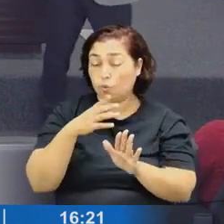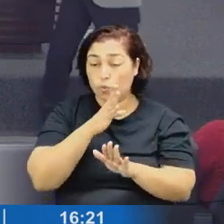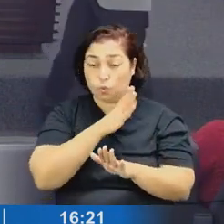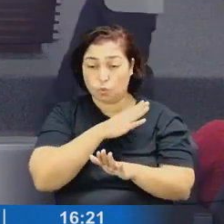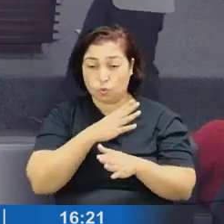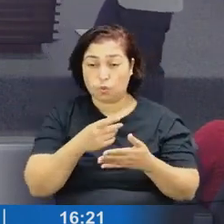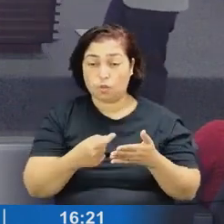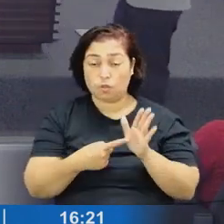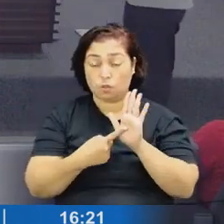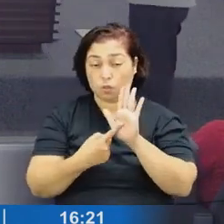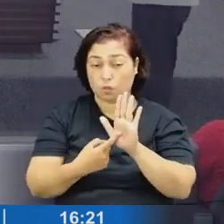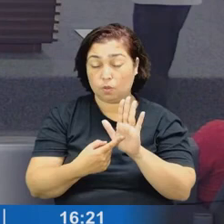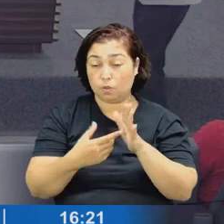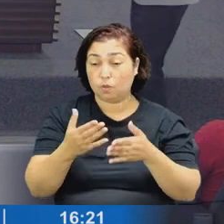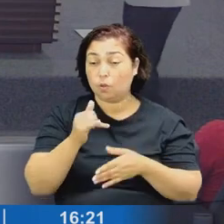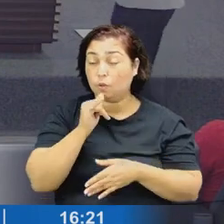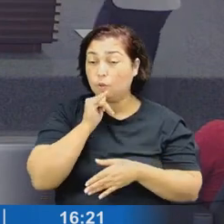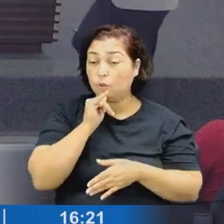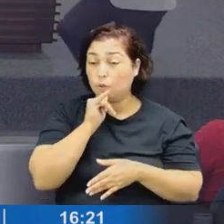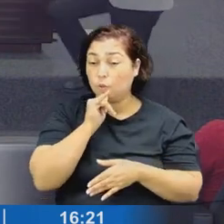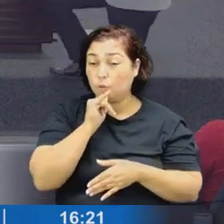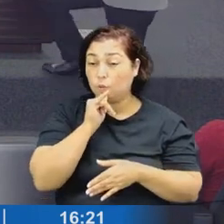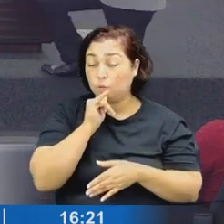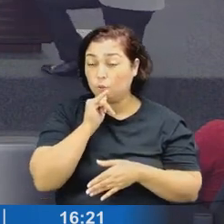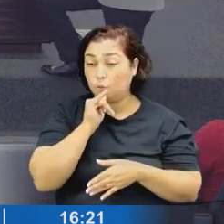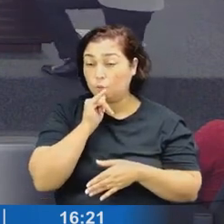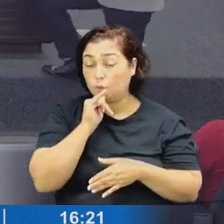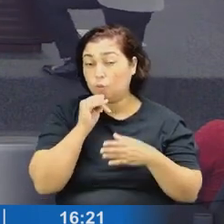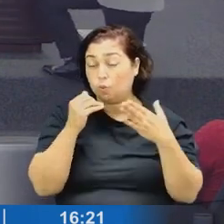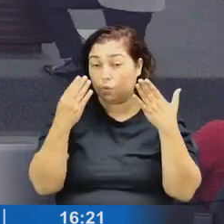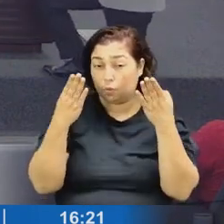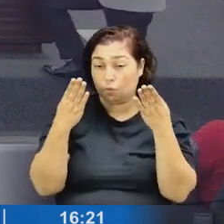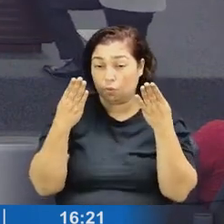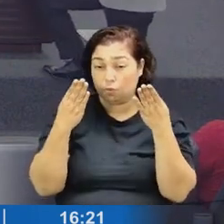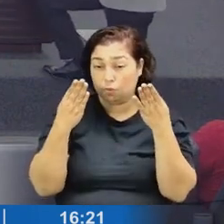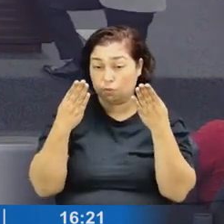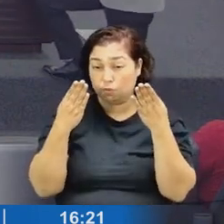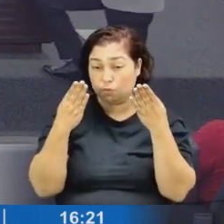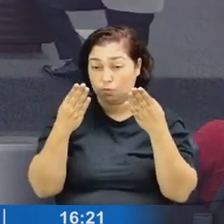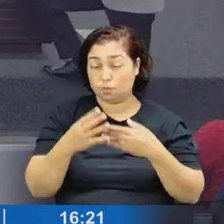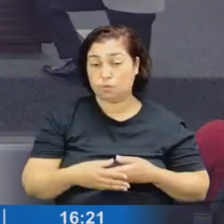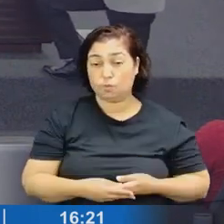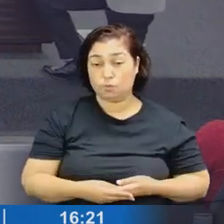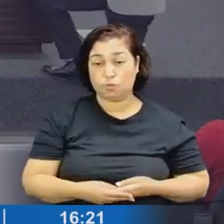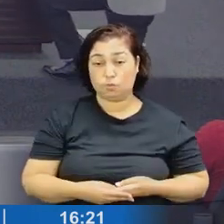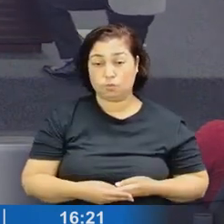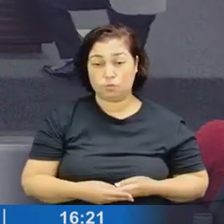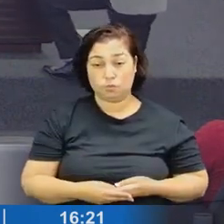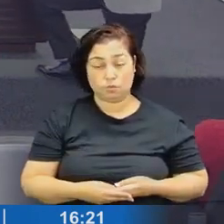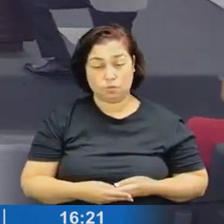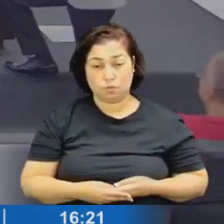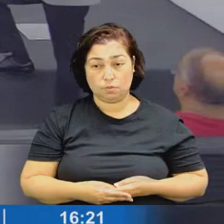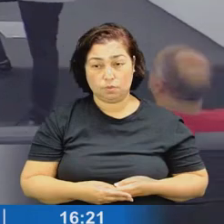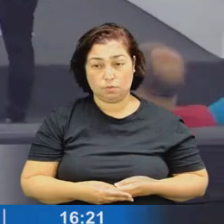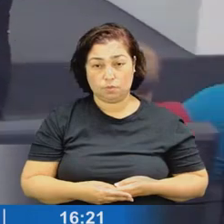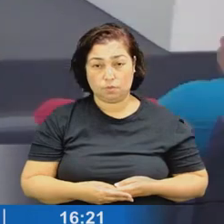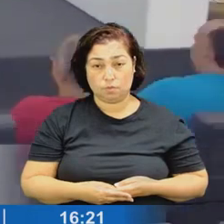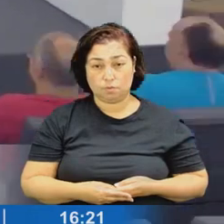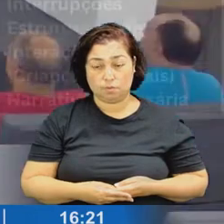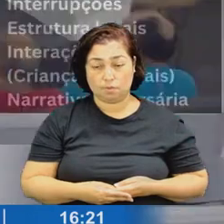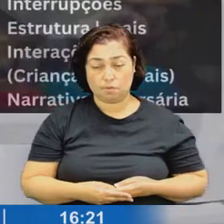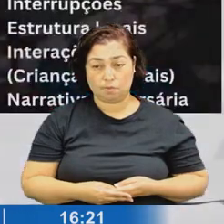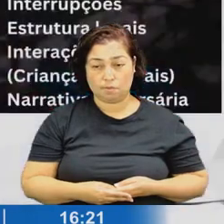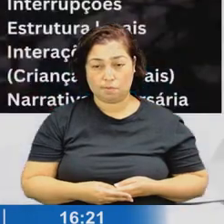Vamos mostrar isso aqui com o melhor dos exemplos ó imagem projetado você tem que definir ó Aqui começa a parte técnica tá